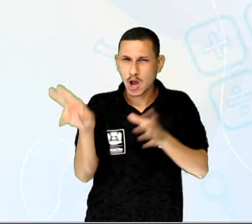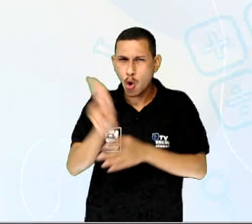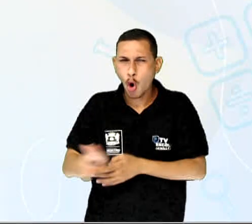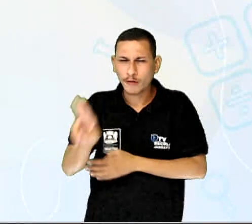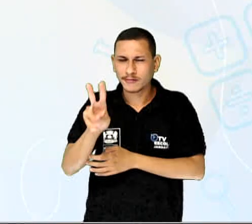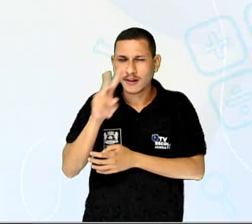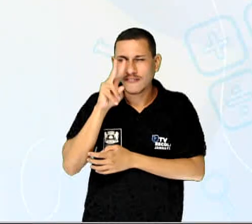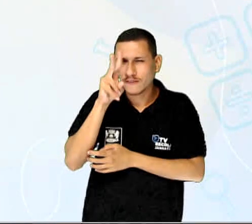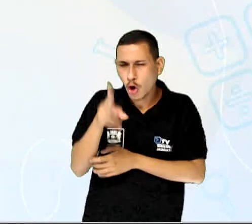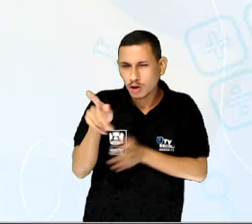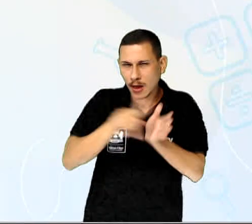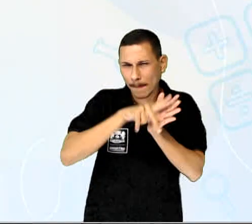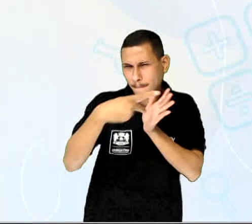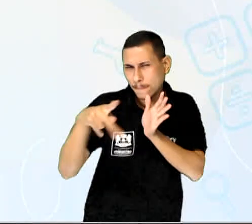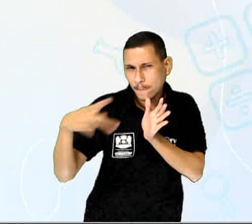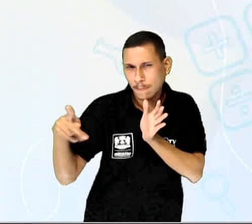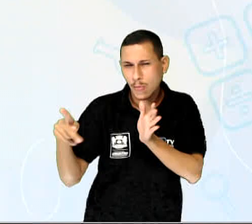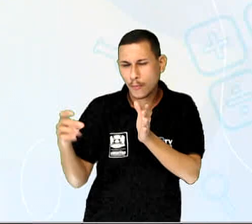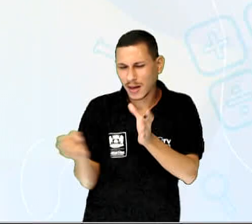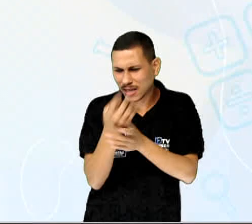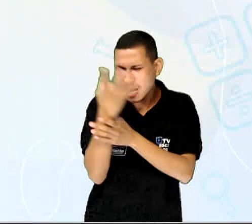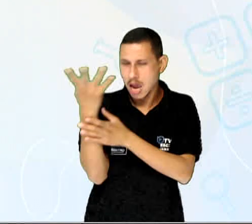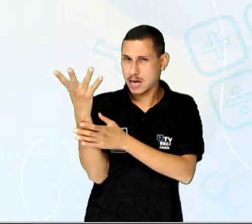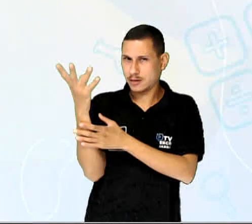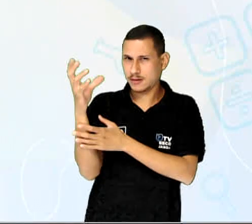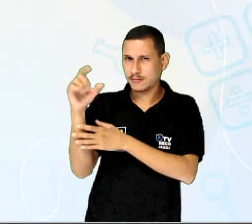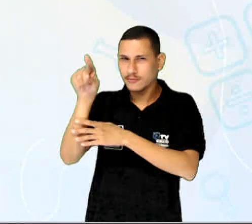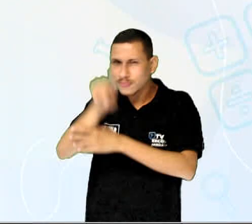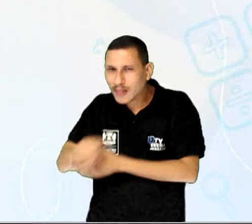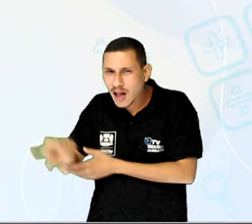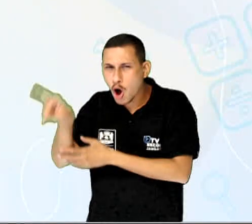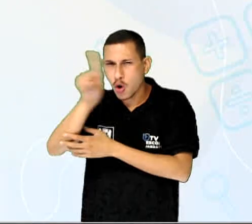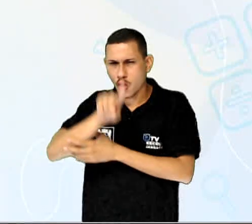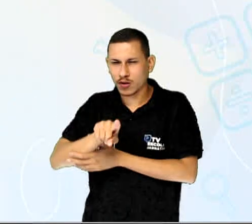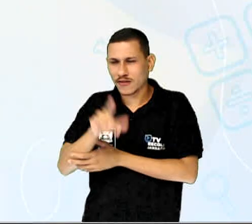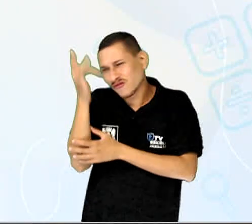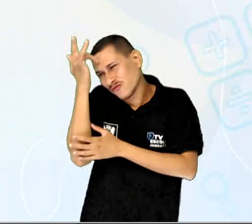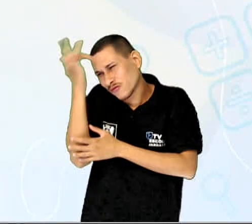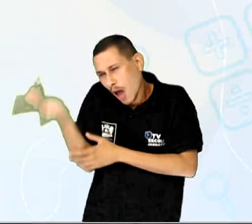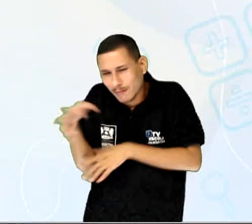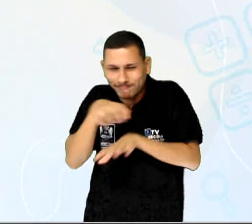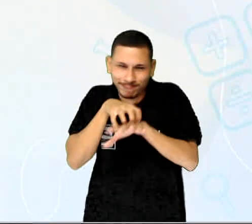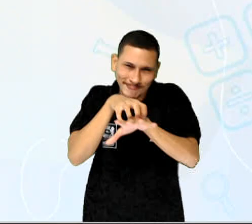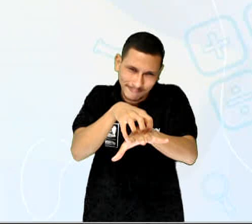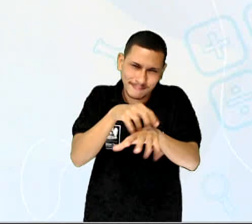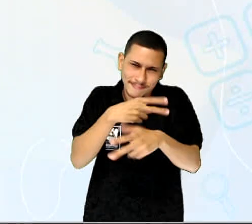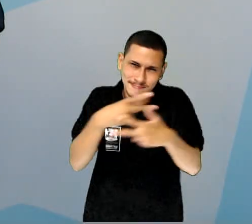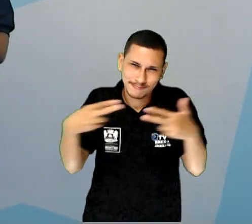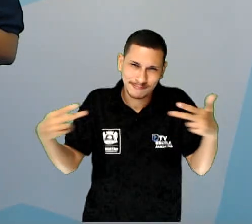da invenção da roda, facilitou bastante os meios de transportes.